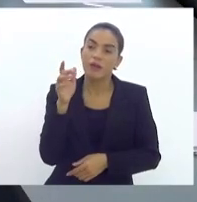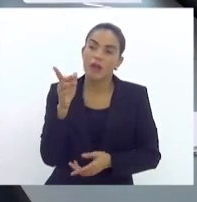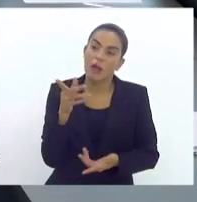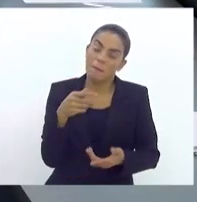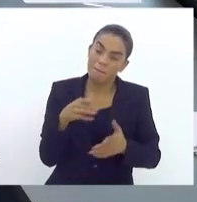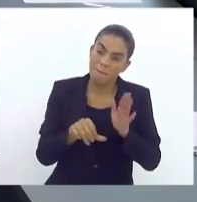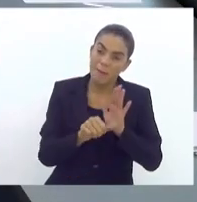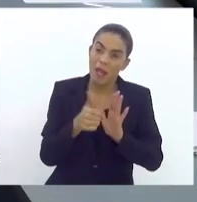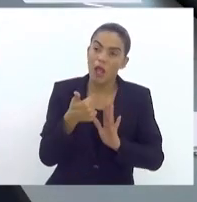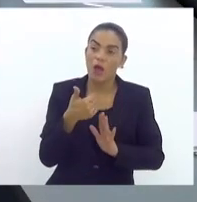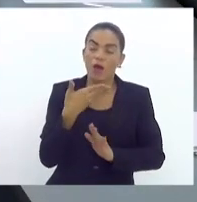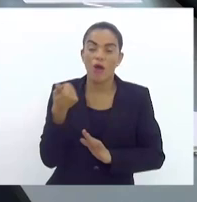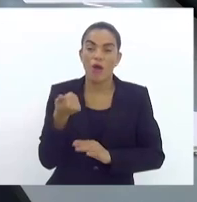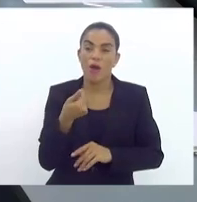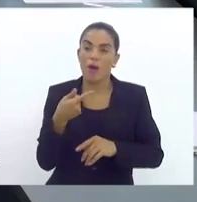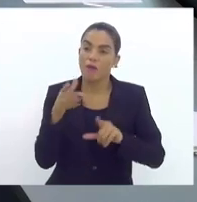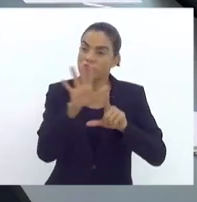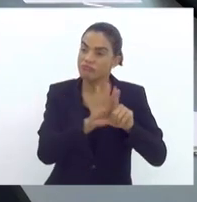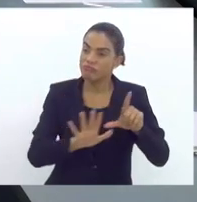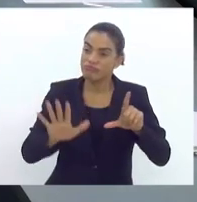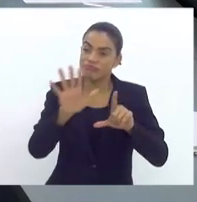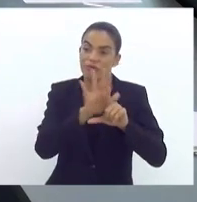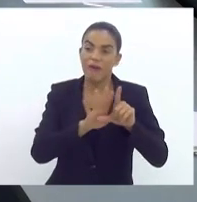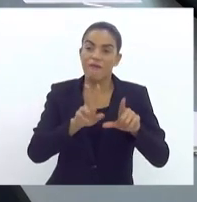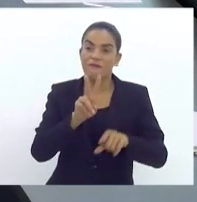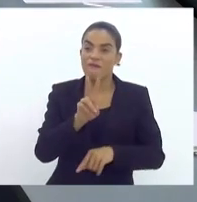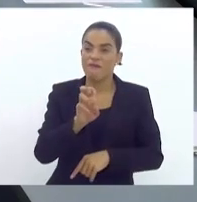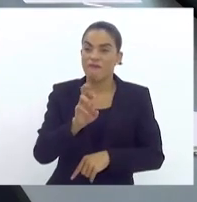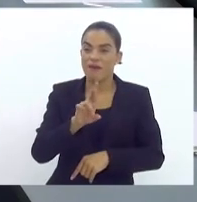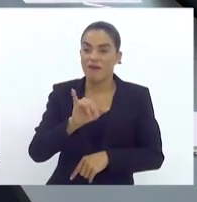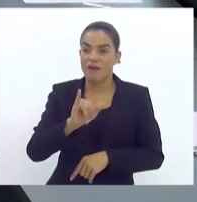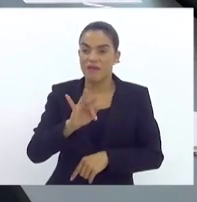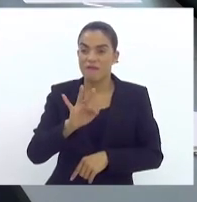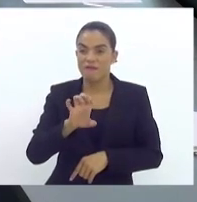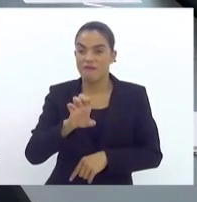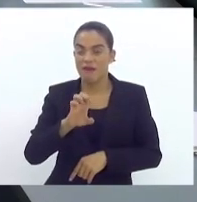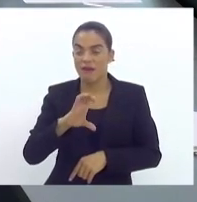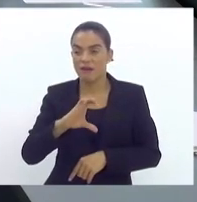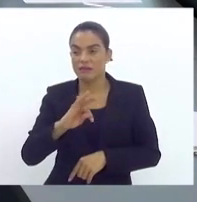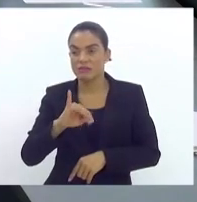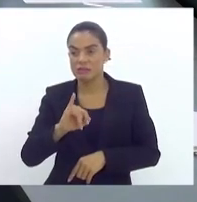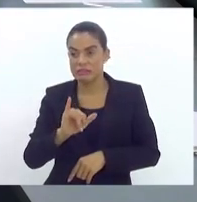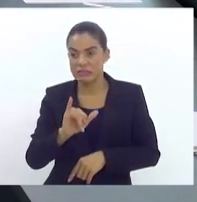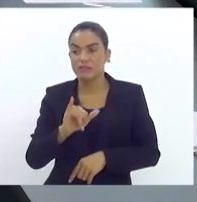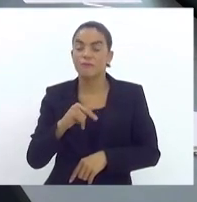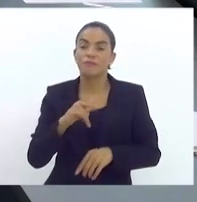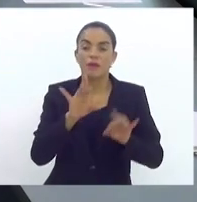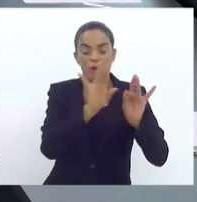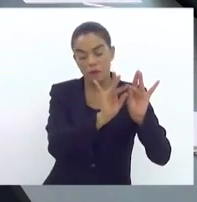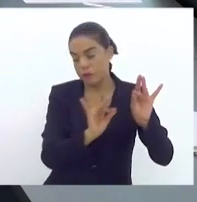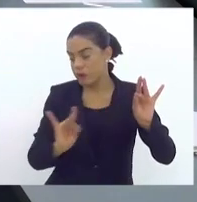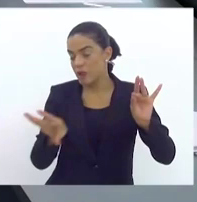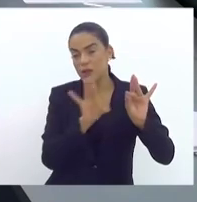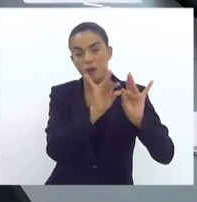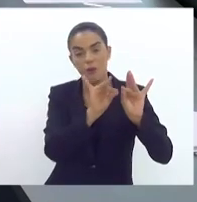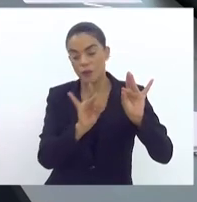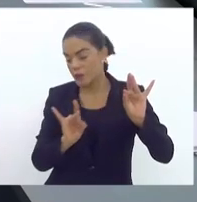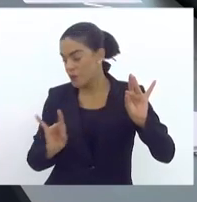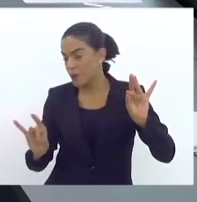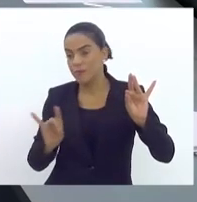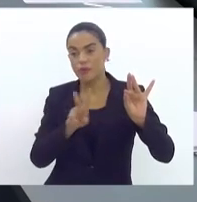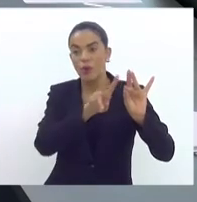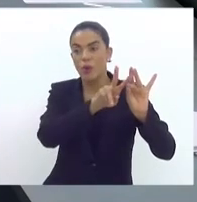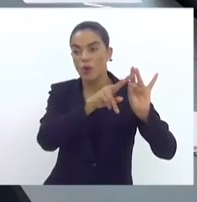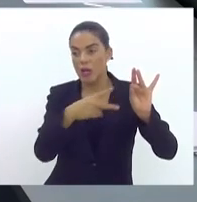e submeter a plataforma veriffect sabendo qual é o site em que foi divulgado copia o link entra no seu plataforma veriffect